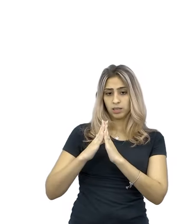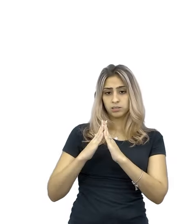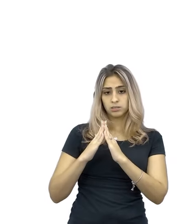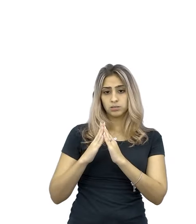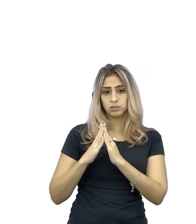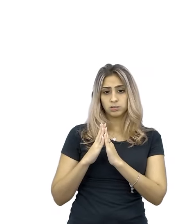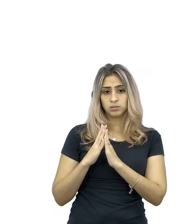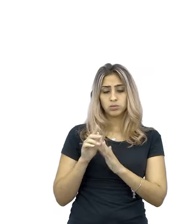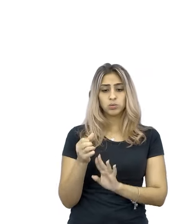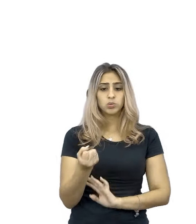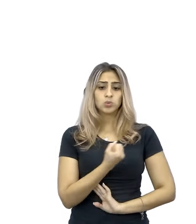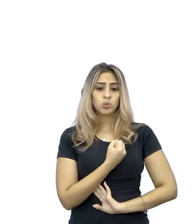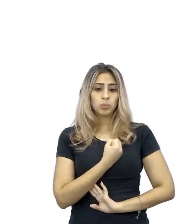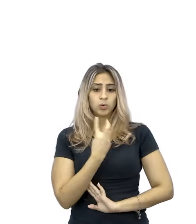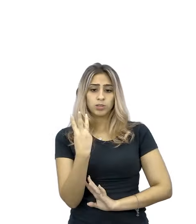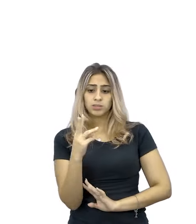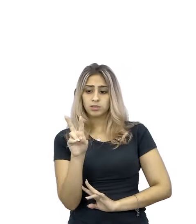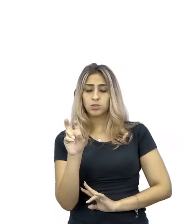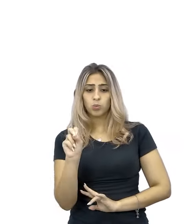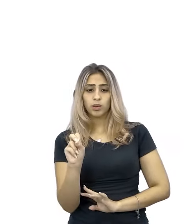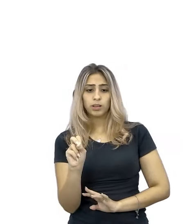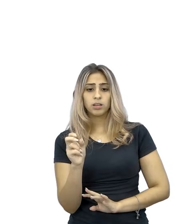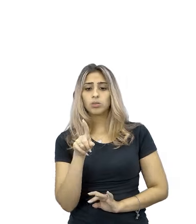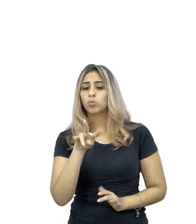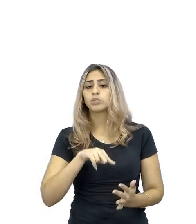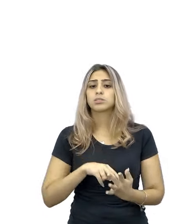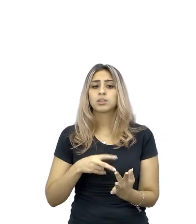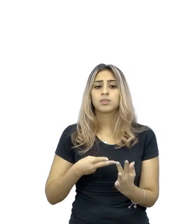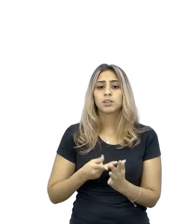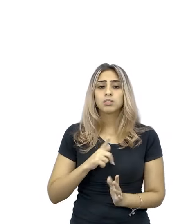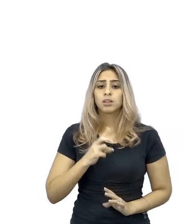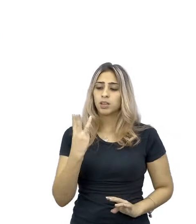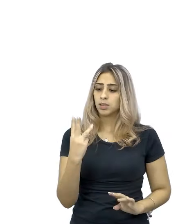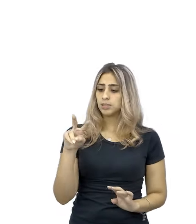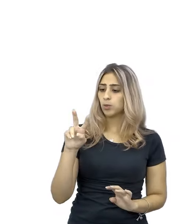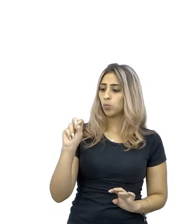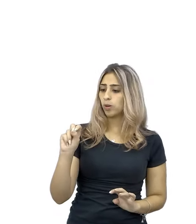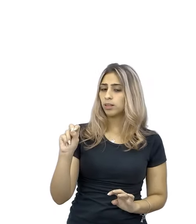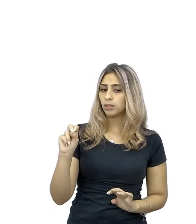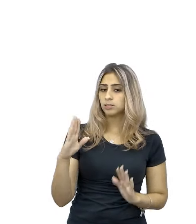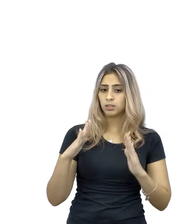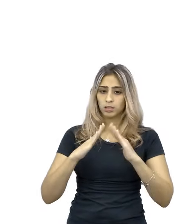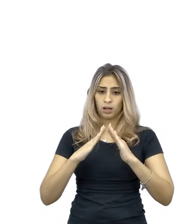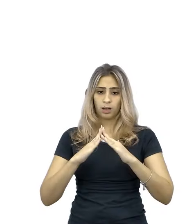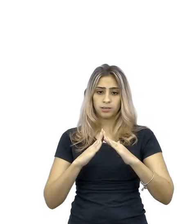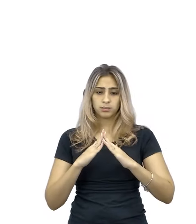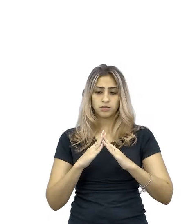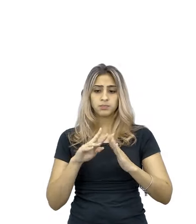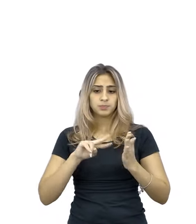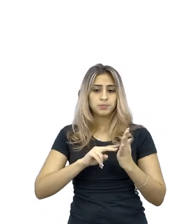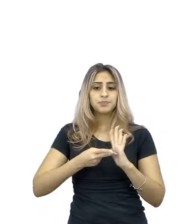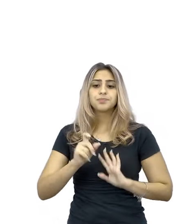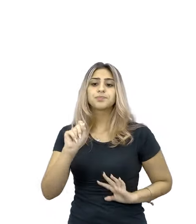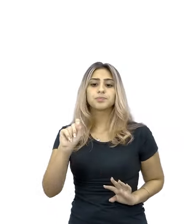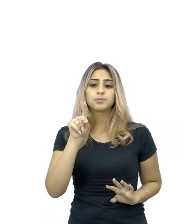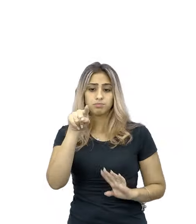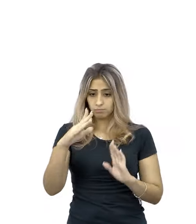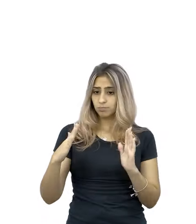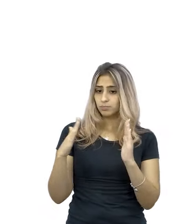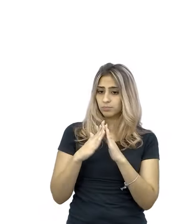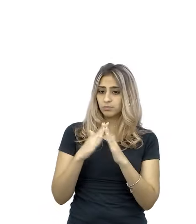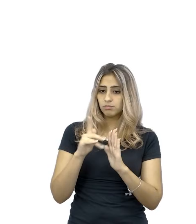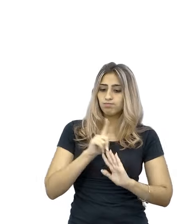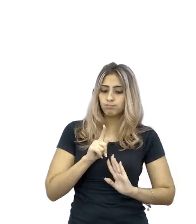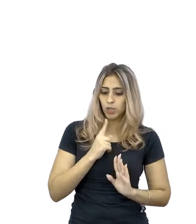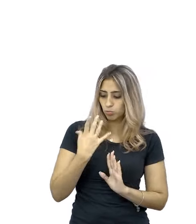escrito lá o número 350, não significa que tenha 350 casas ali. Significa o quê? Que aquela casa tem